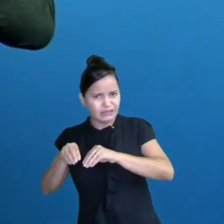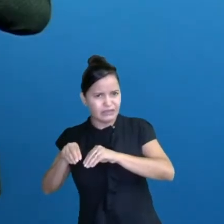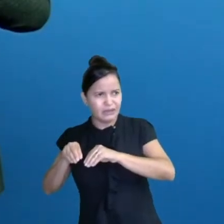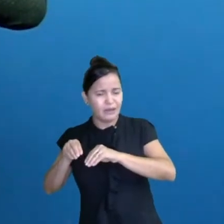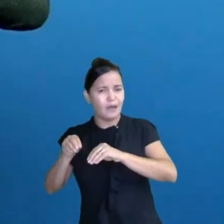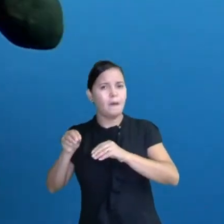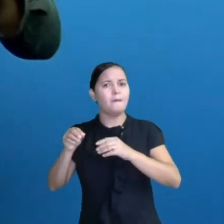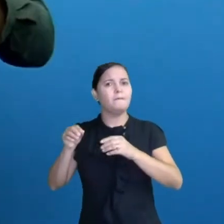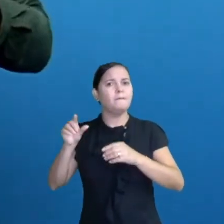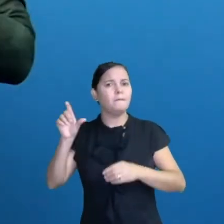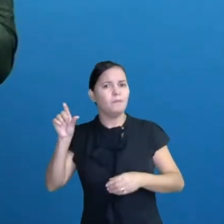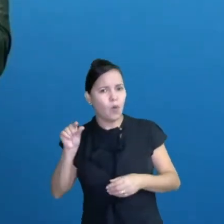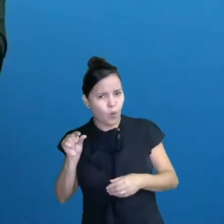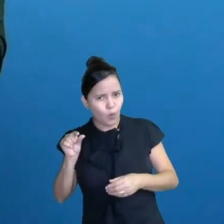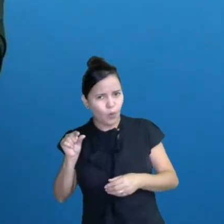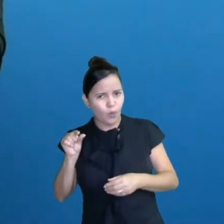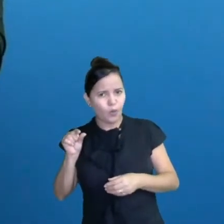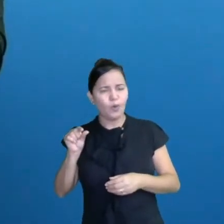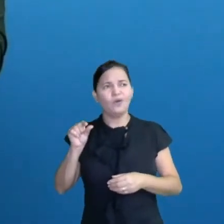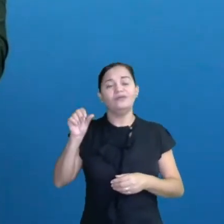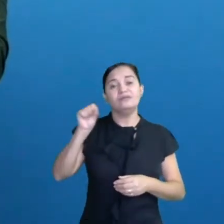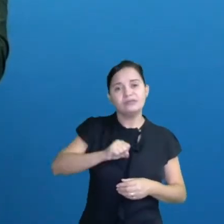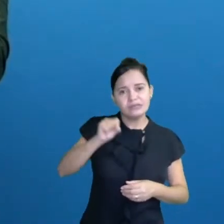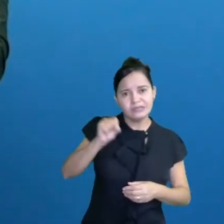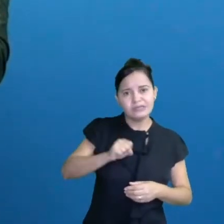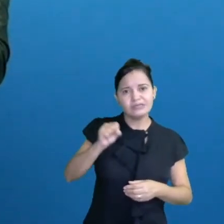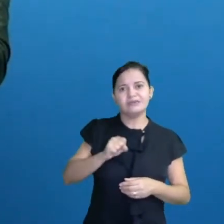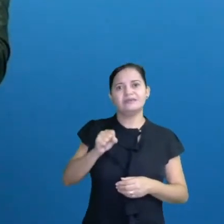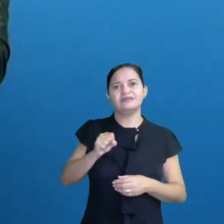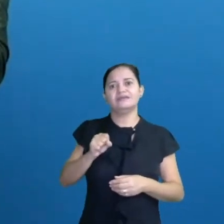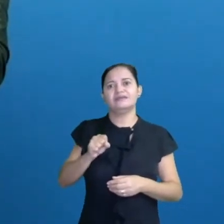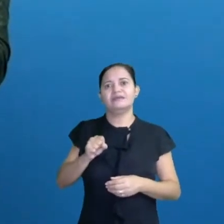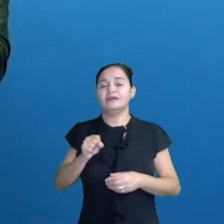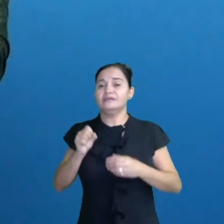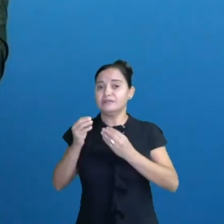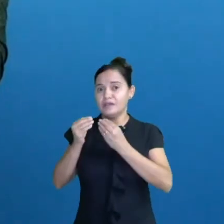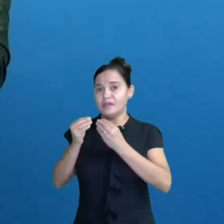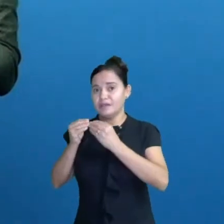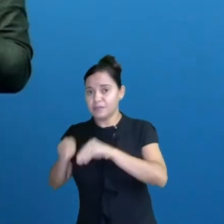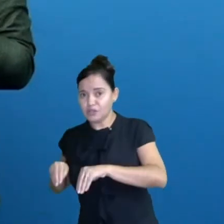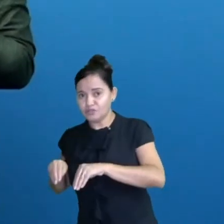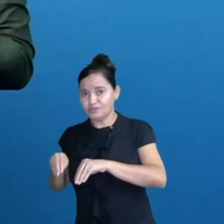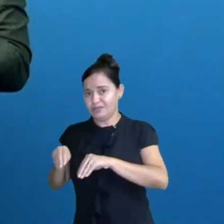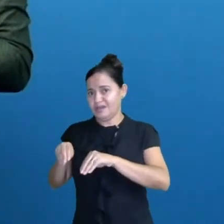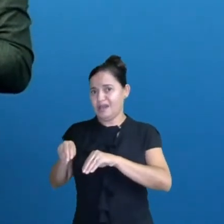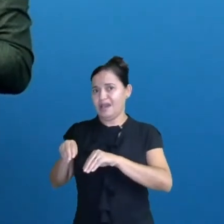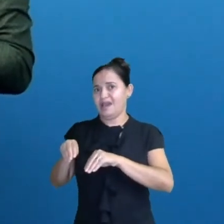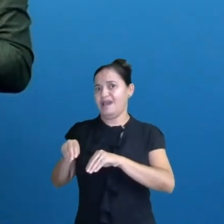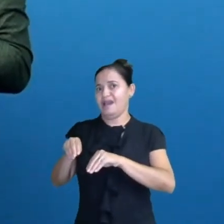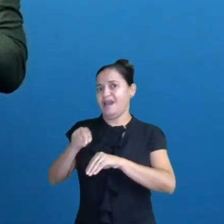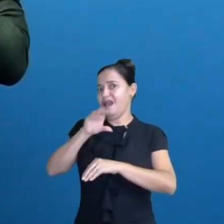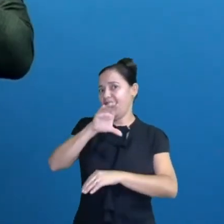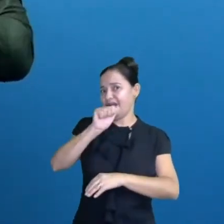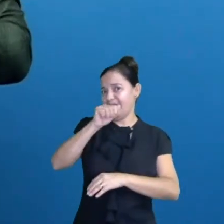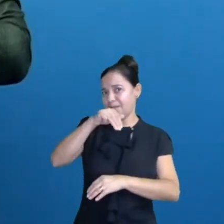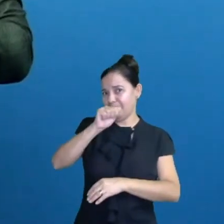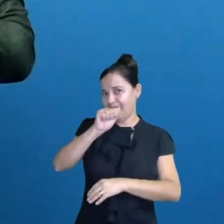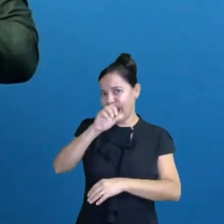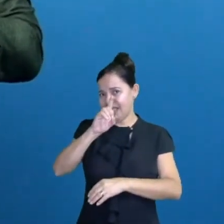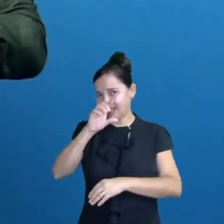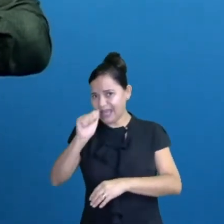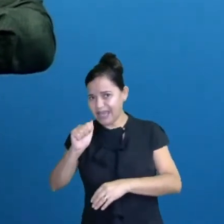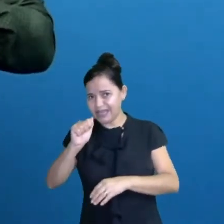quê? Porque eles não têm relação direta quando se fala em destruir a chamada camada de ozônio,